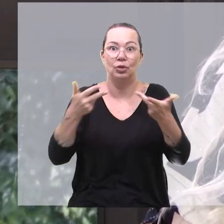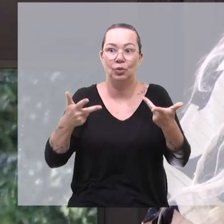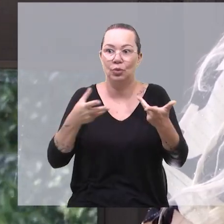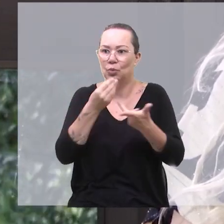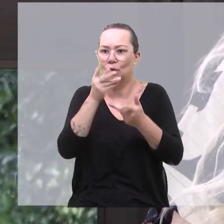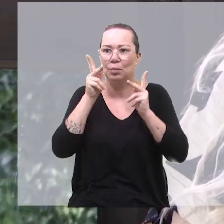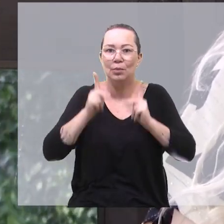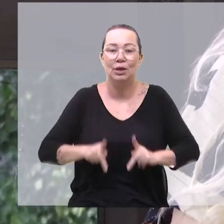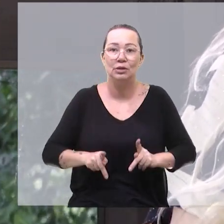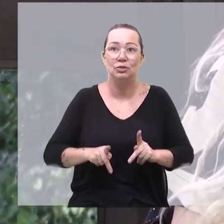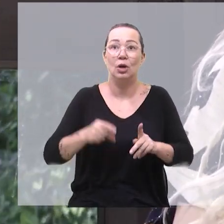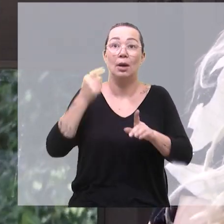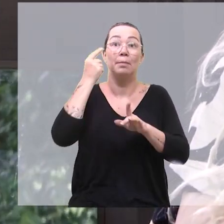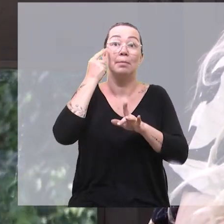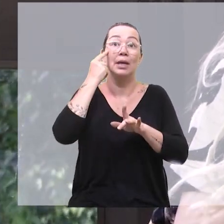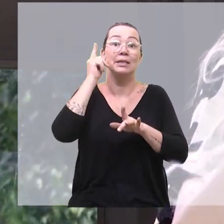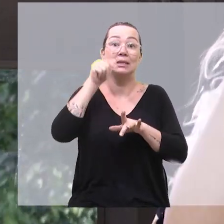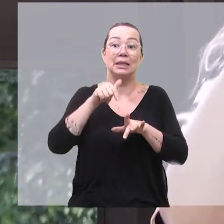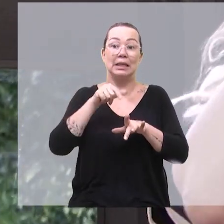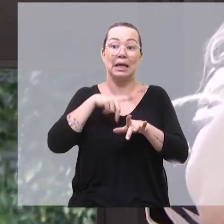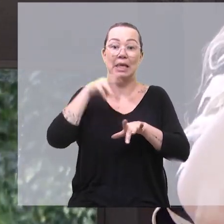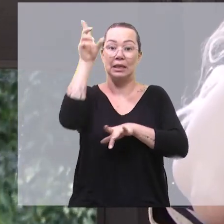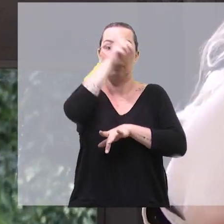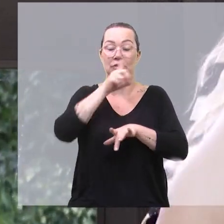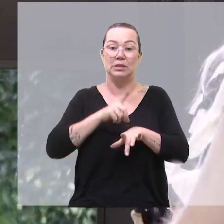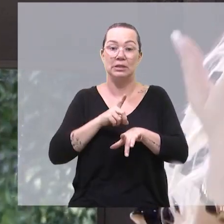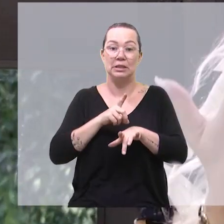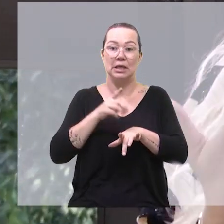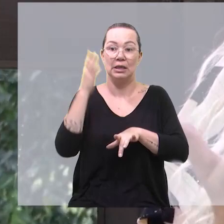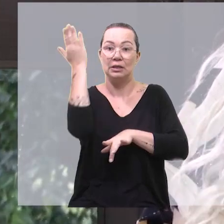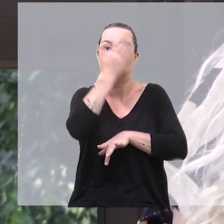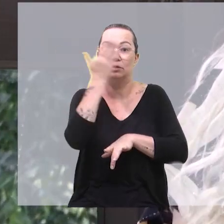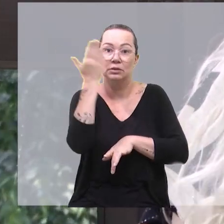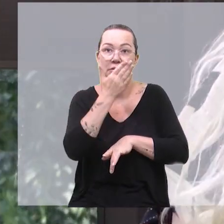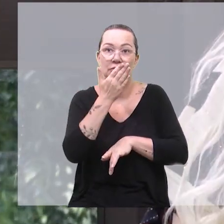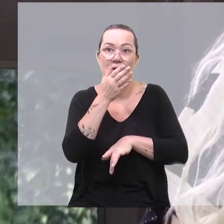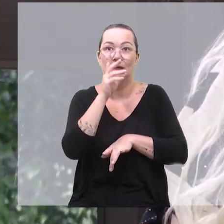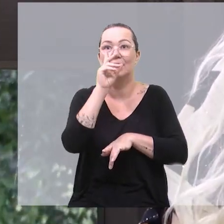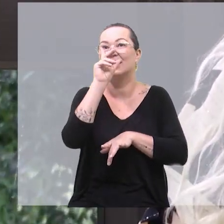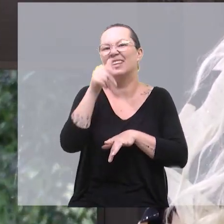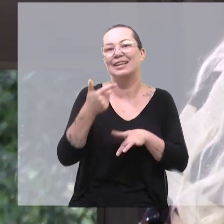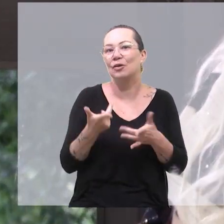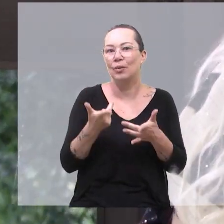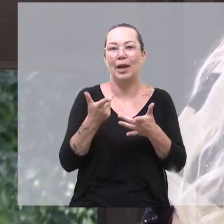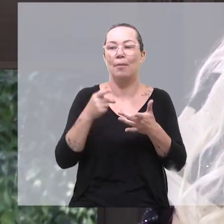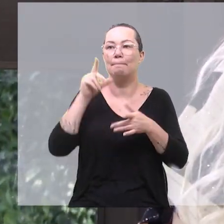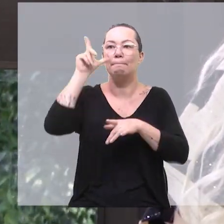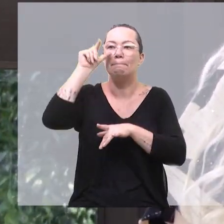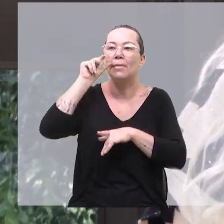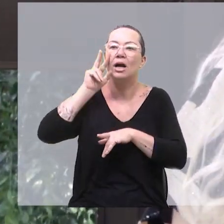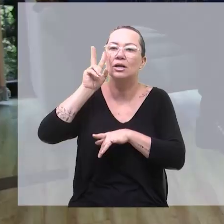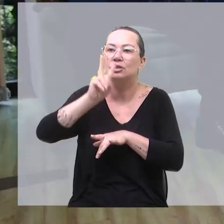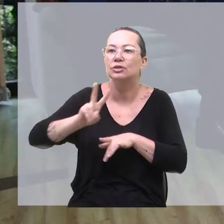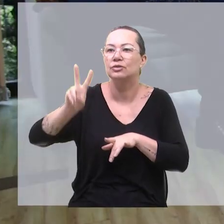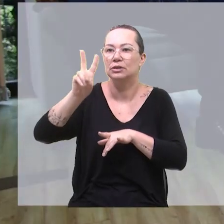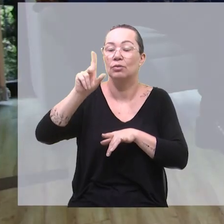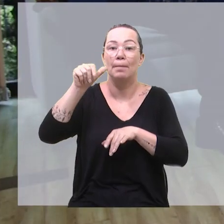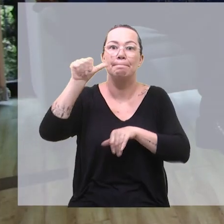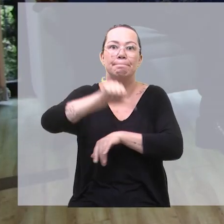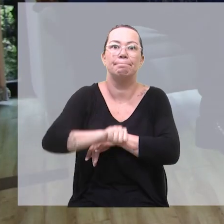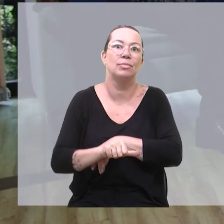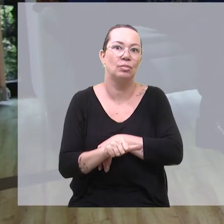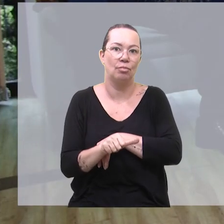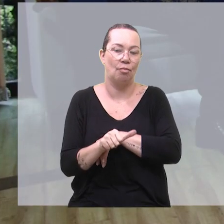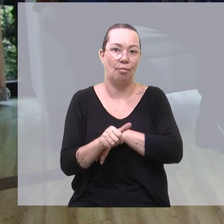gente passando por deficiências invisíveis, que são o quê? Não é uma deficiência de fato, não é uma baixa visão. E é